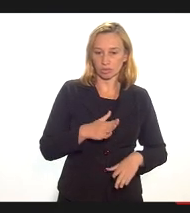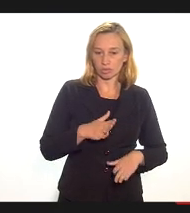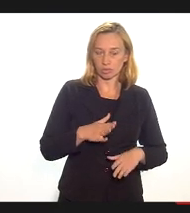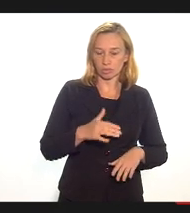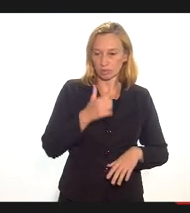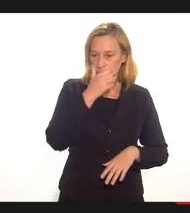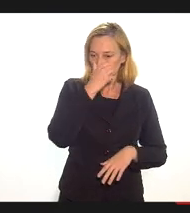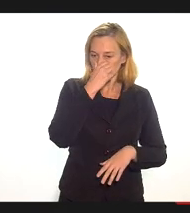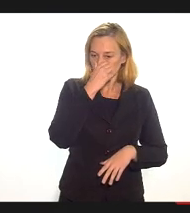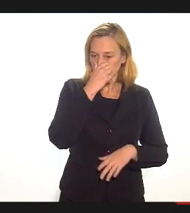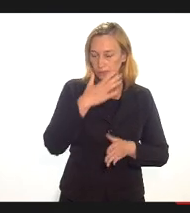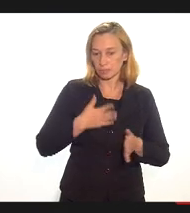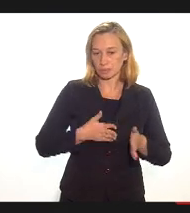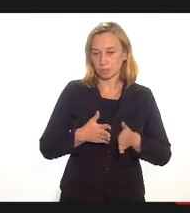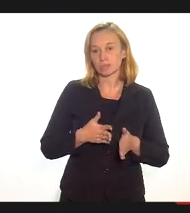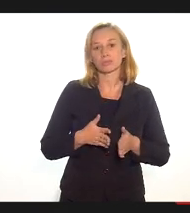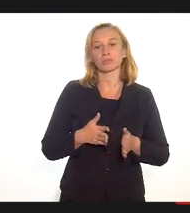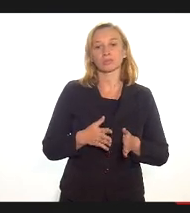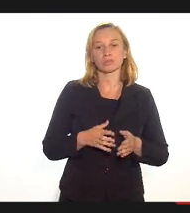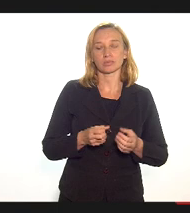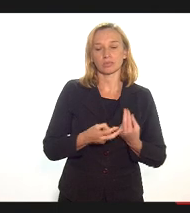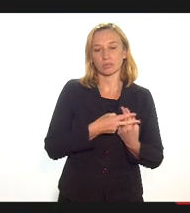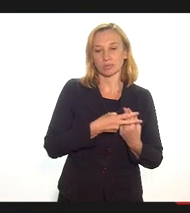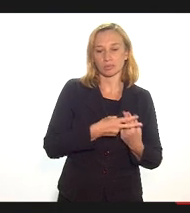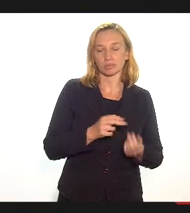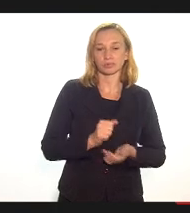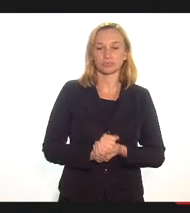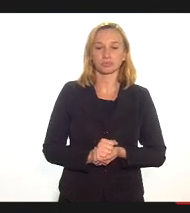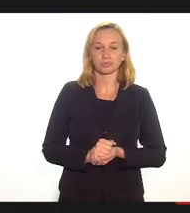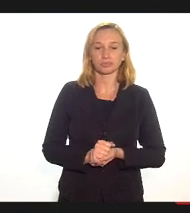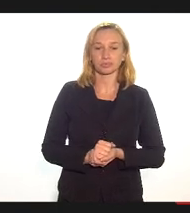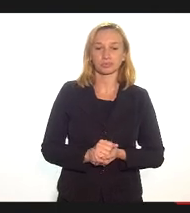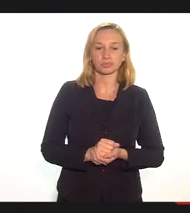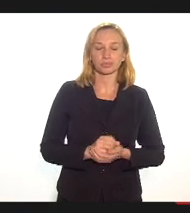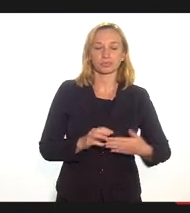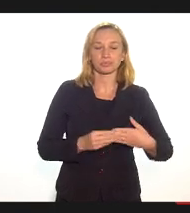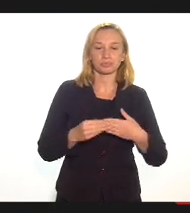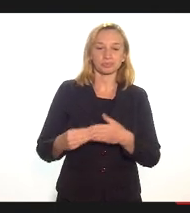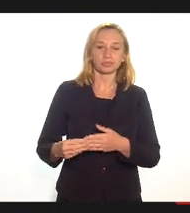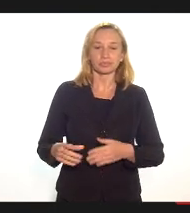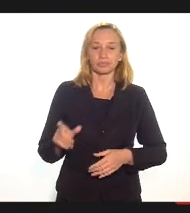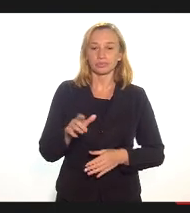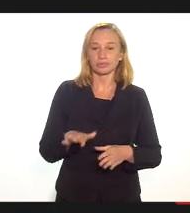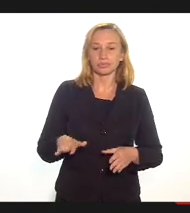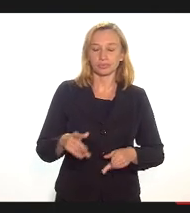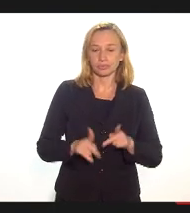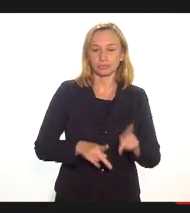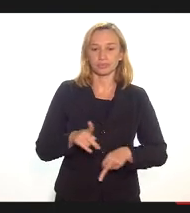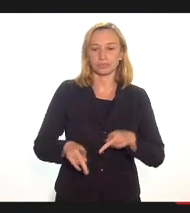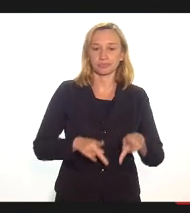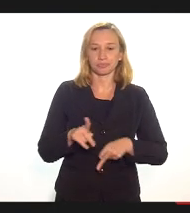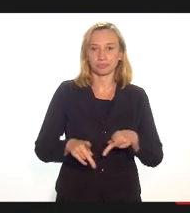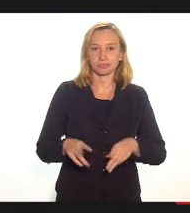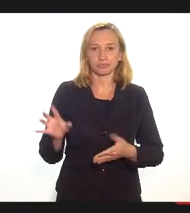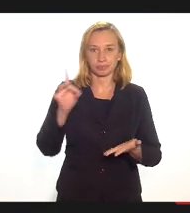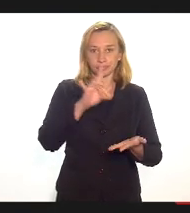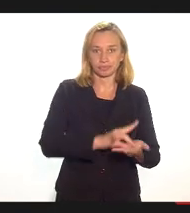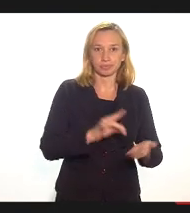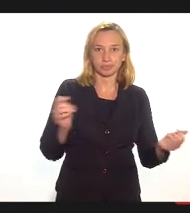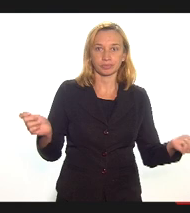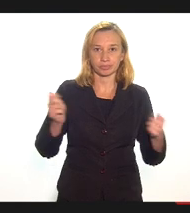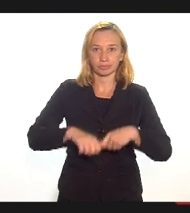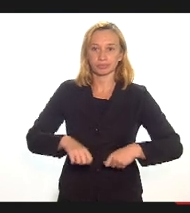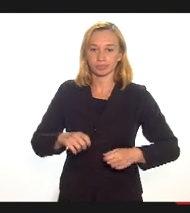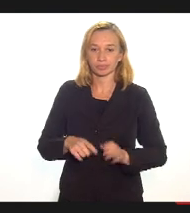Ele realizou um estudo do dimensionamento de pessoal através da nossa real capacidade